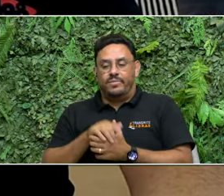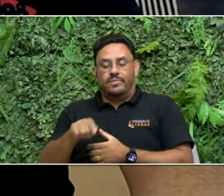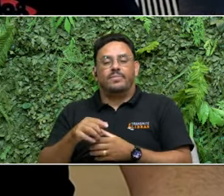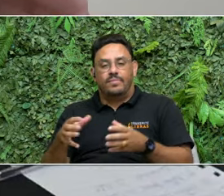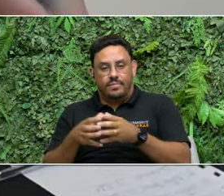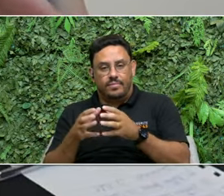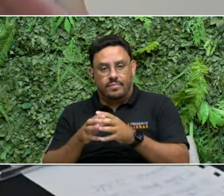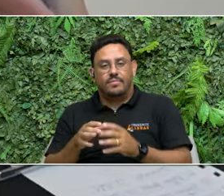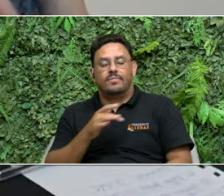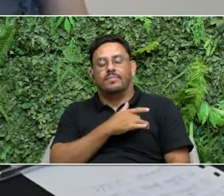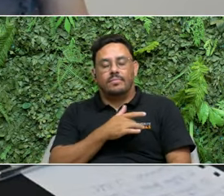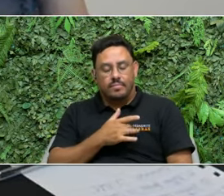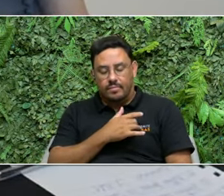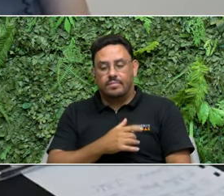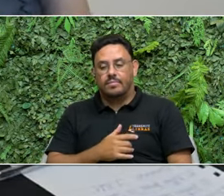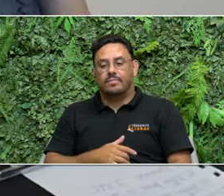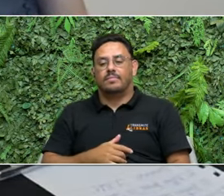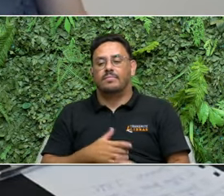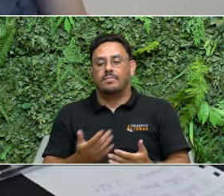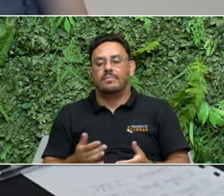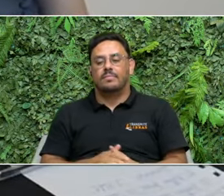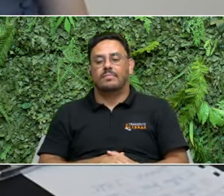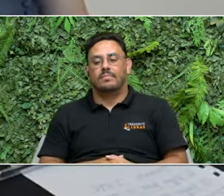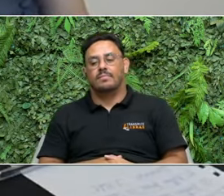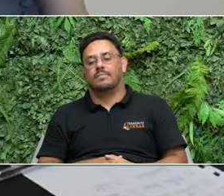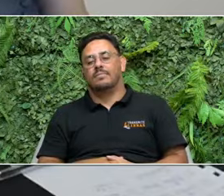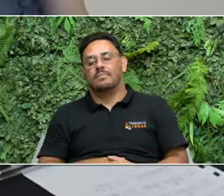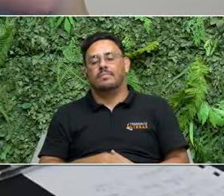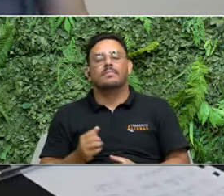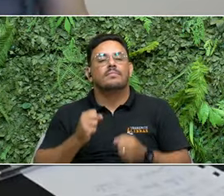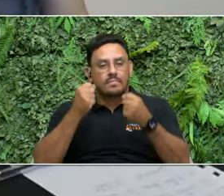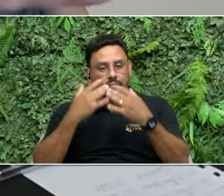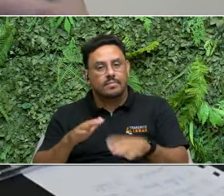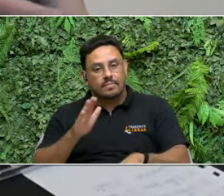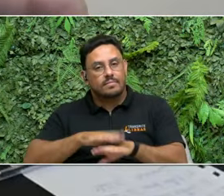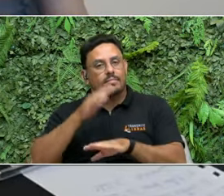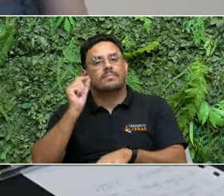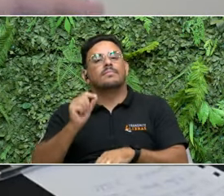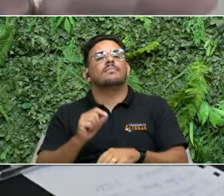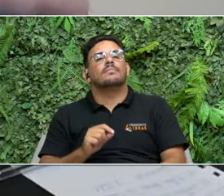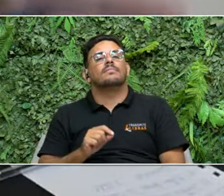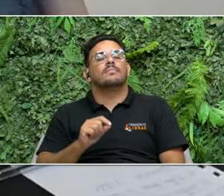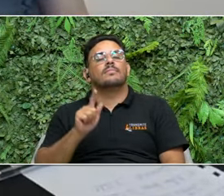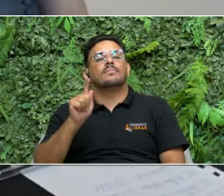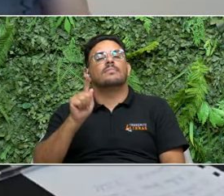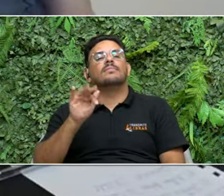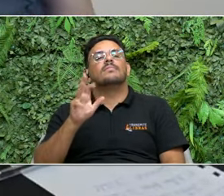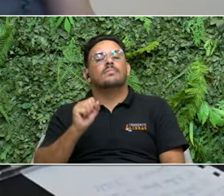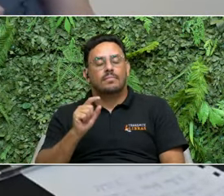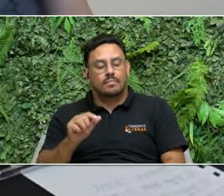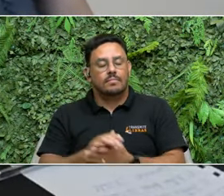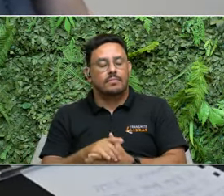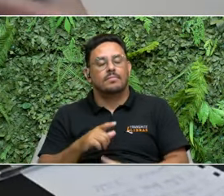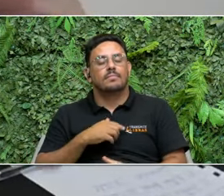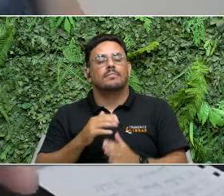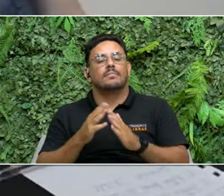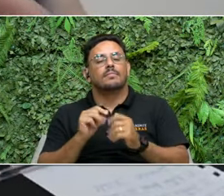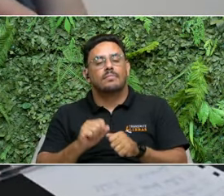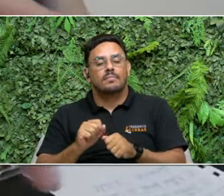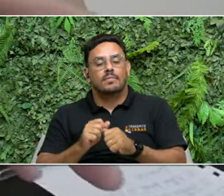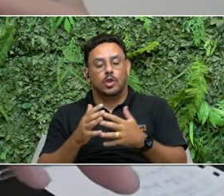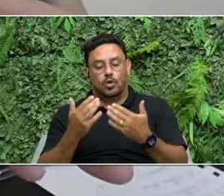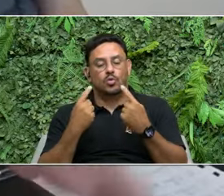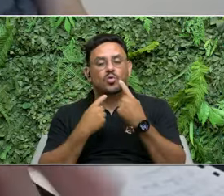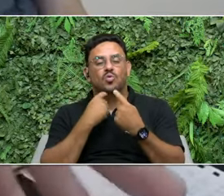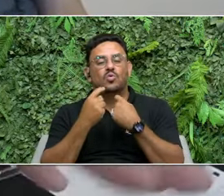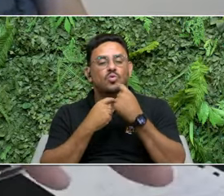um detalhe importante desse padrão tático do Cruzeiro é porque eu ten que explicar tudo pô tem tem que explicar um pouquinho aqui as coisas viu Gilbert e